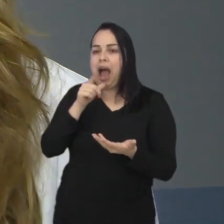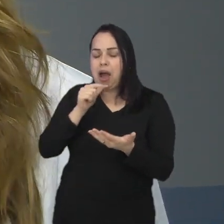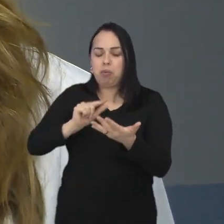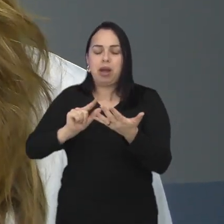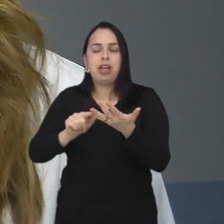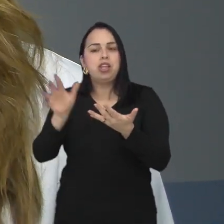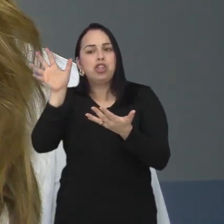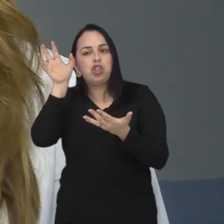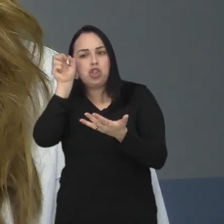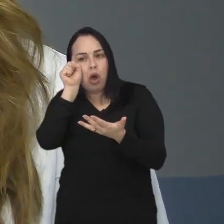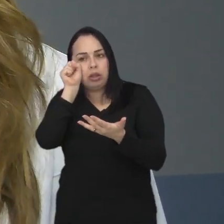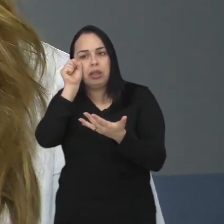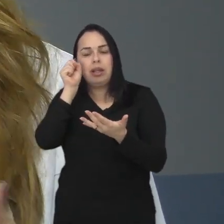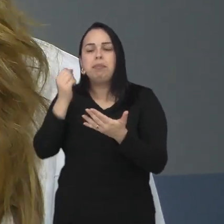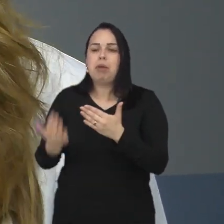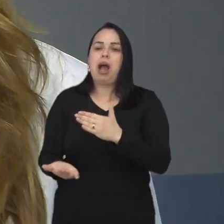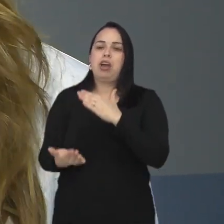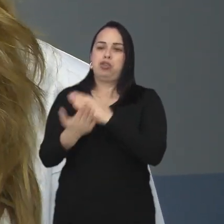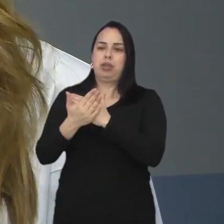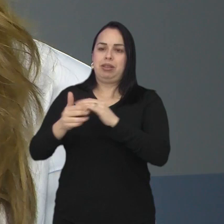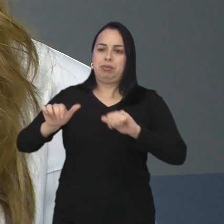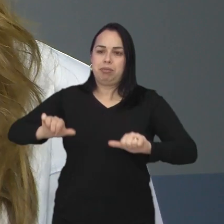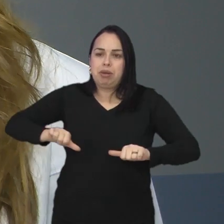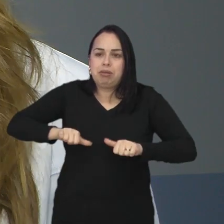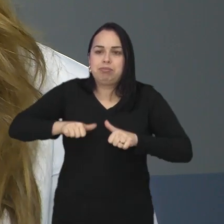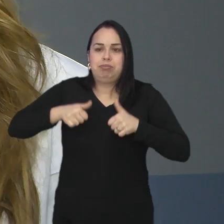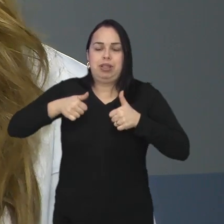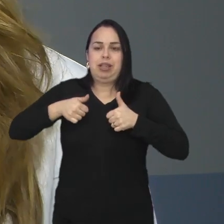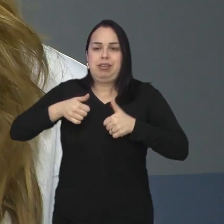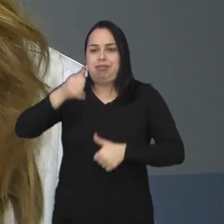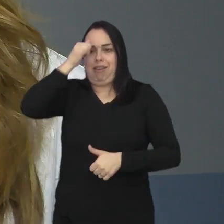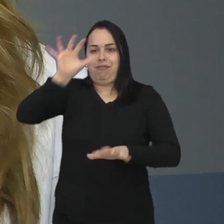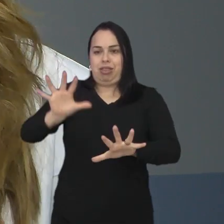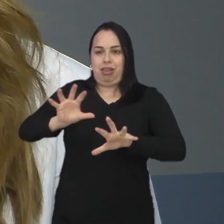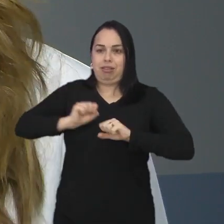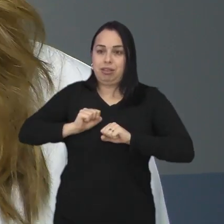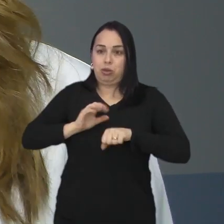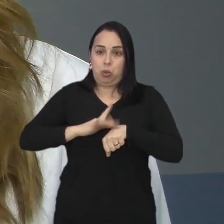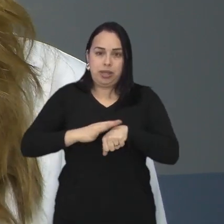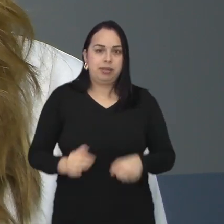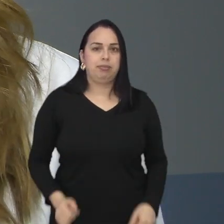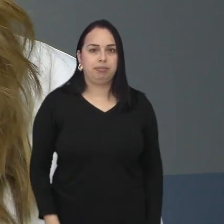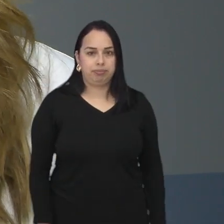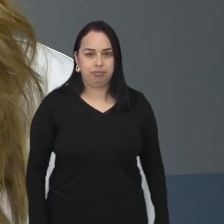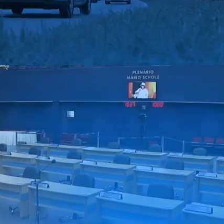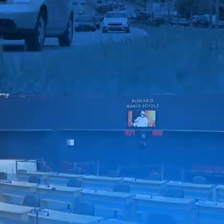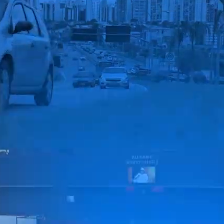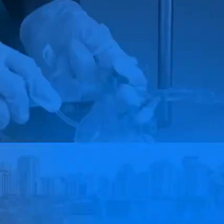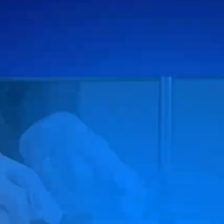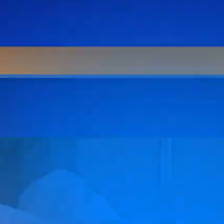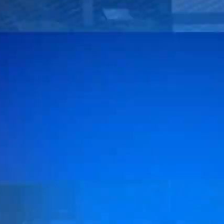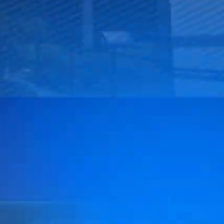essas mudanças do estilo de vida contribuem para uma maior probabilidade de você não conseguir pegar essas doenças.